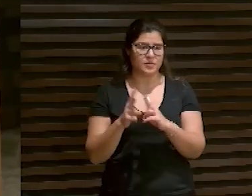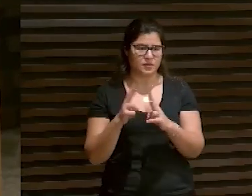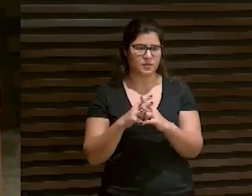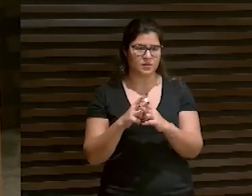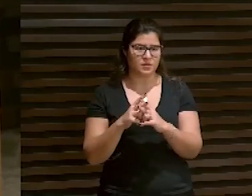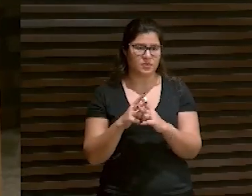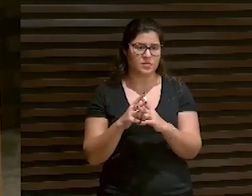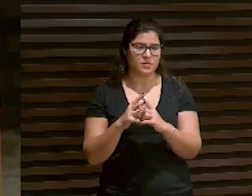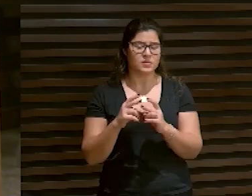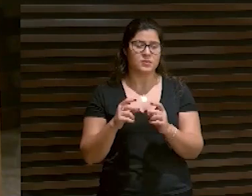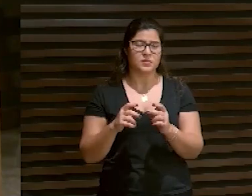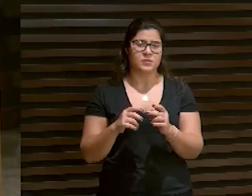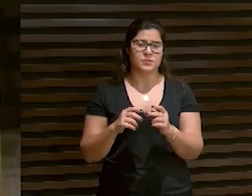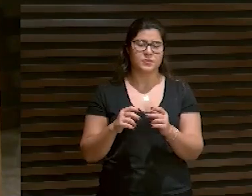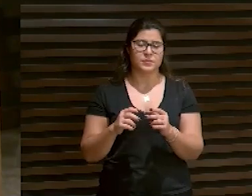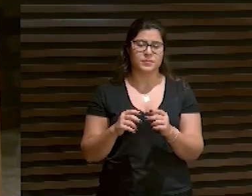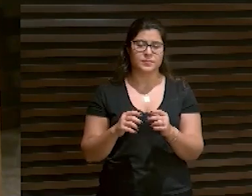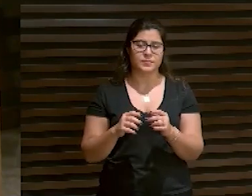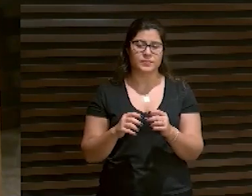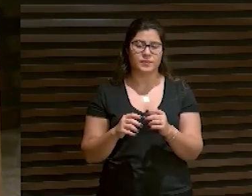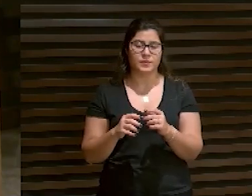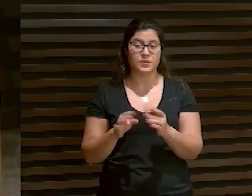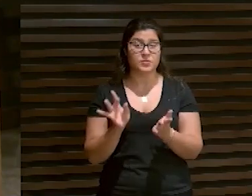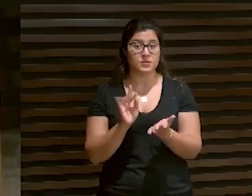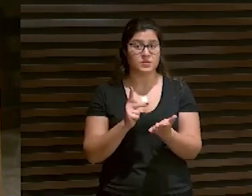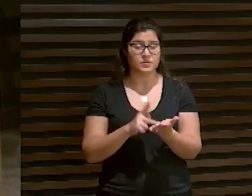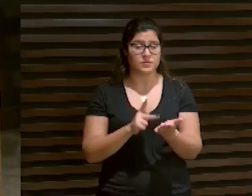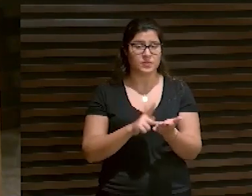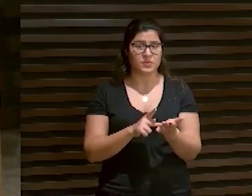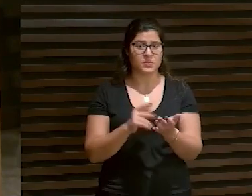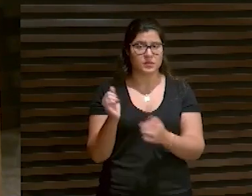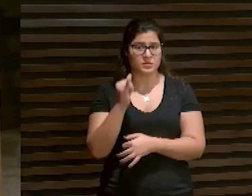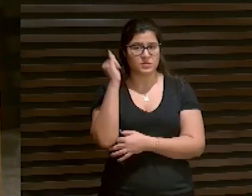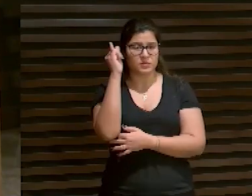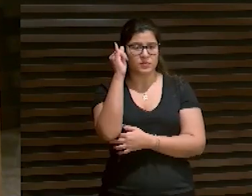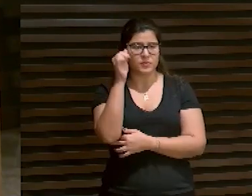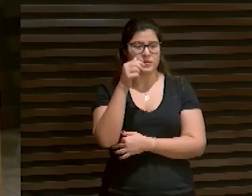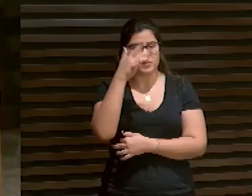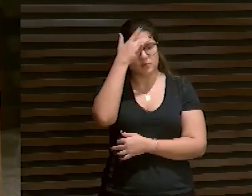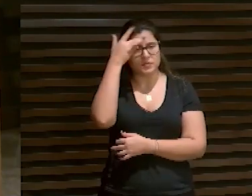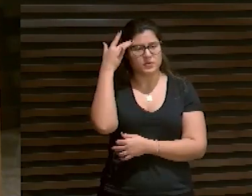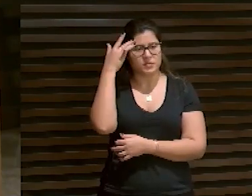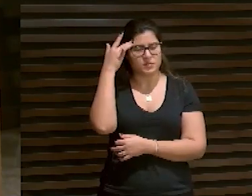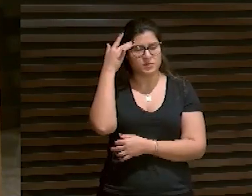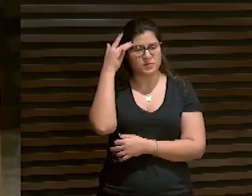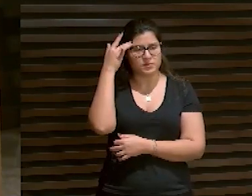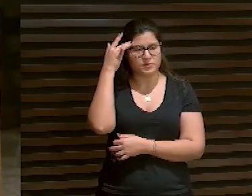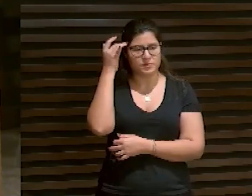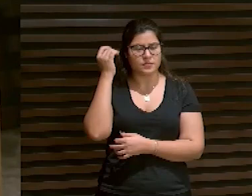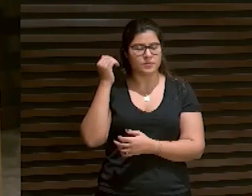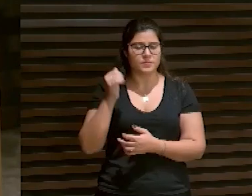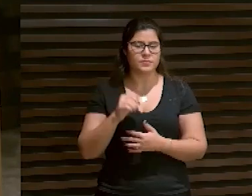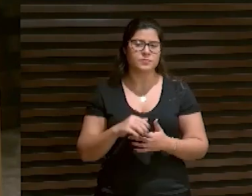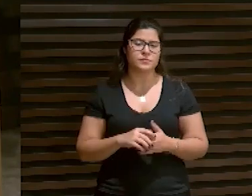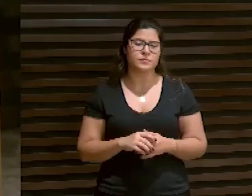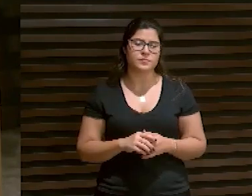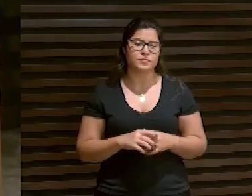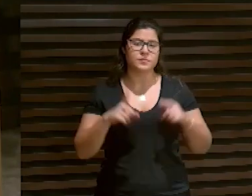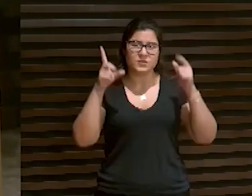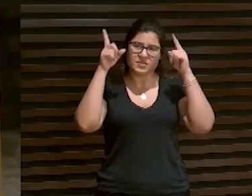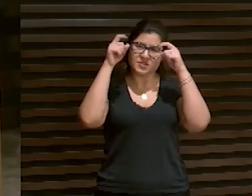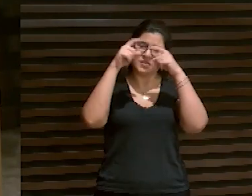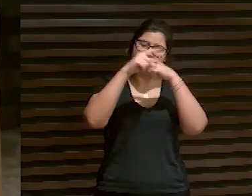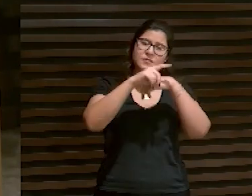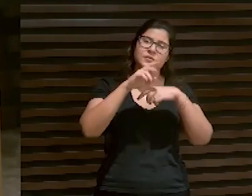realmente se importa com essa outra pessoa. E se talvez nós formos sinceros, irmãos, é mais difícil de